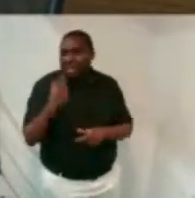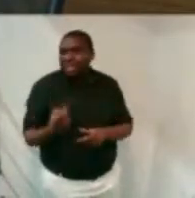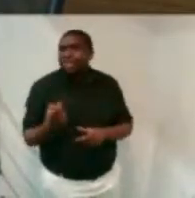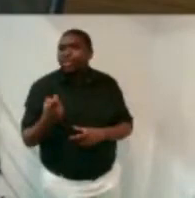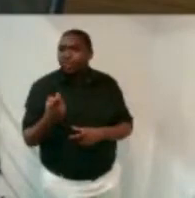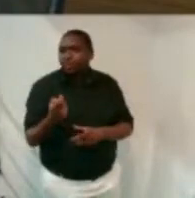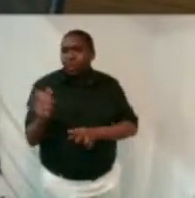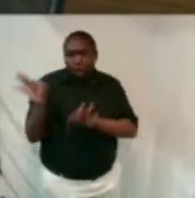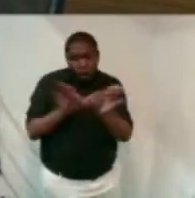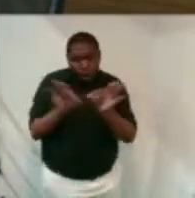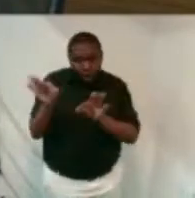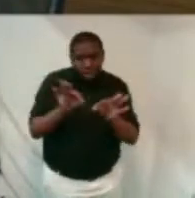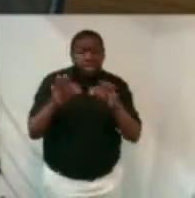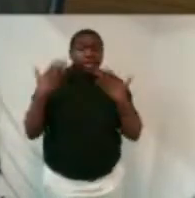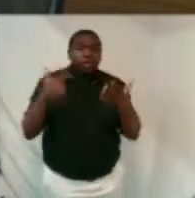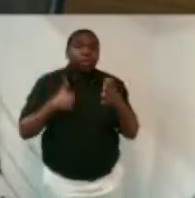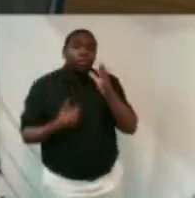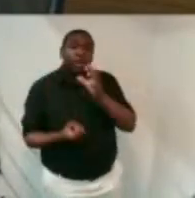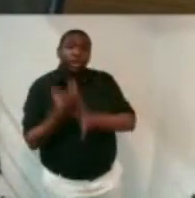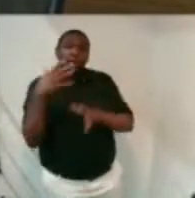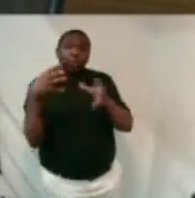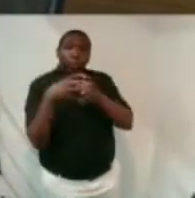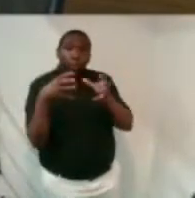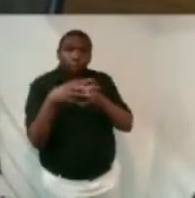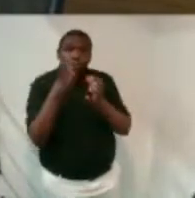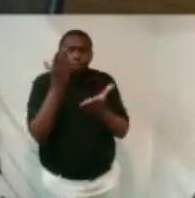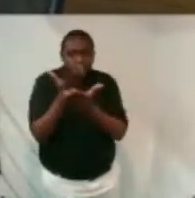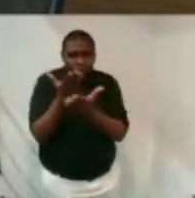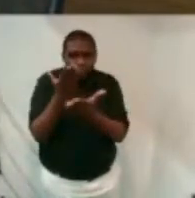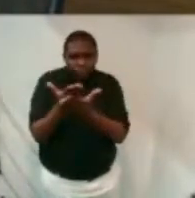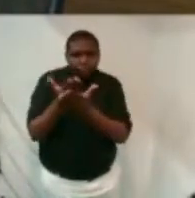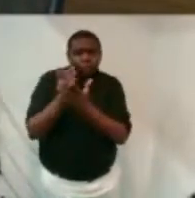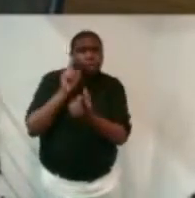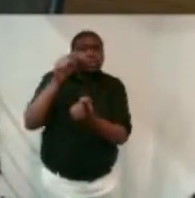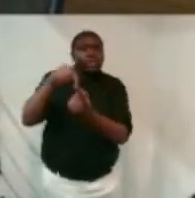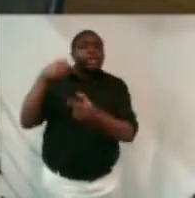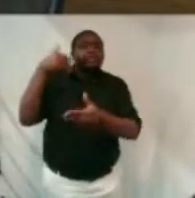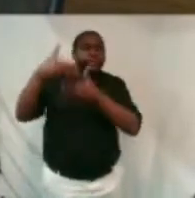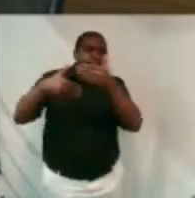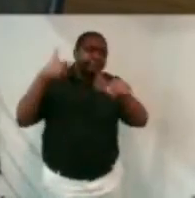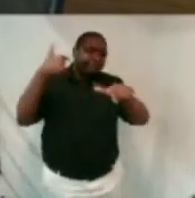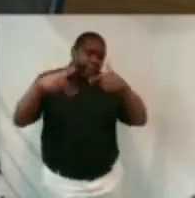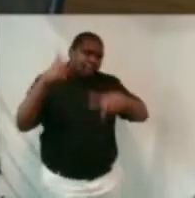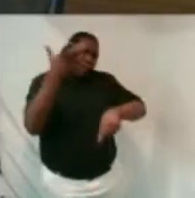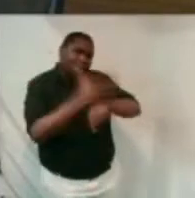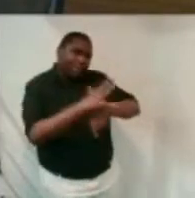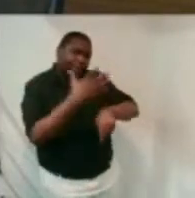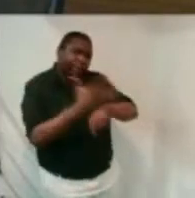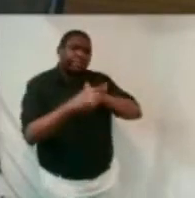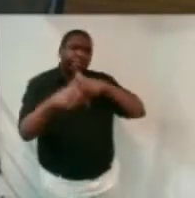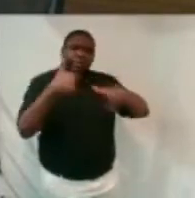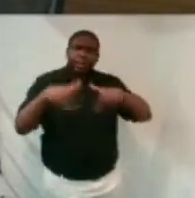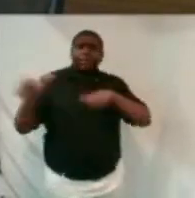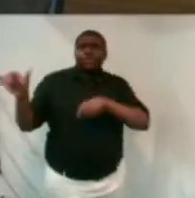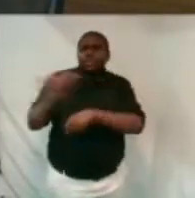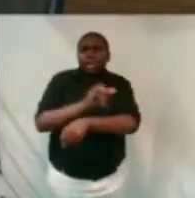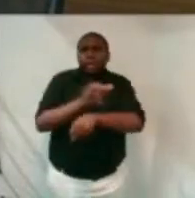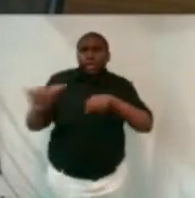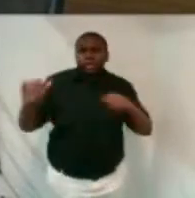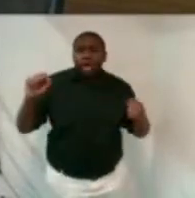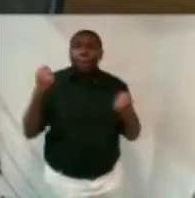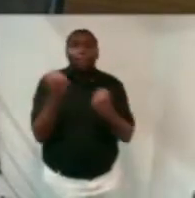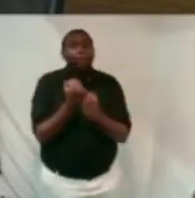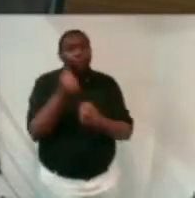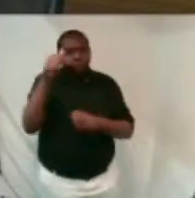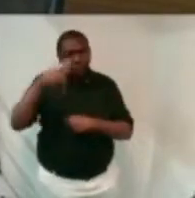irregular. Então, eu formei o grupo de estudos para desenvolver um trabalho prático e estratégico de apoio à atividade do MP